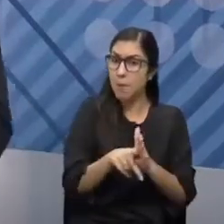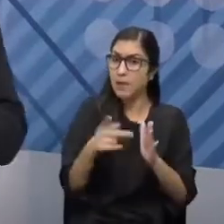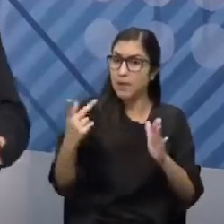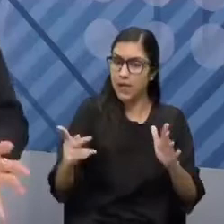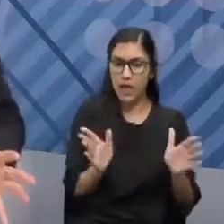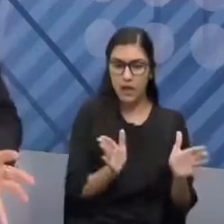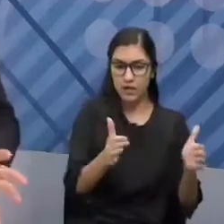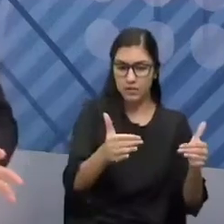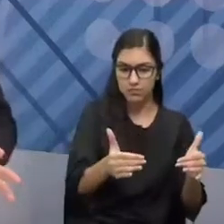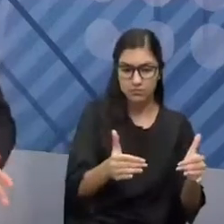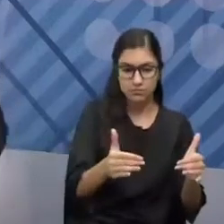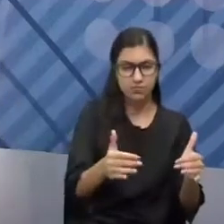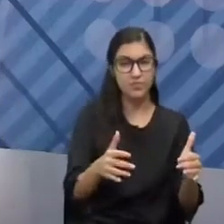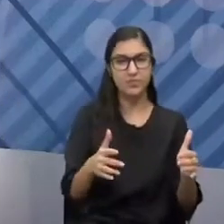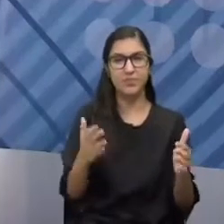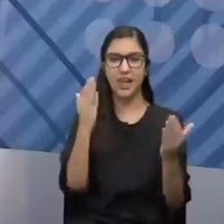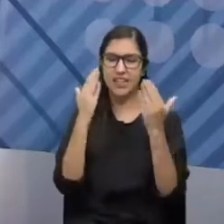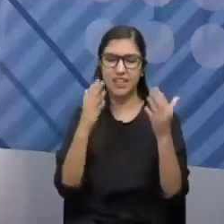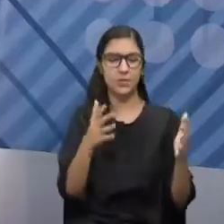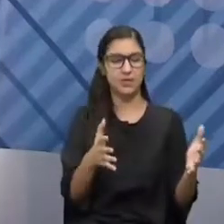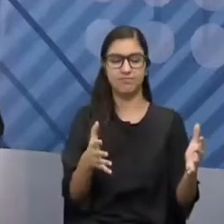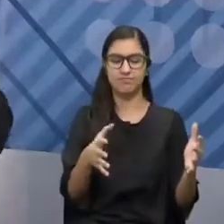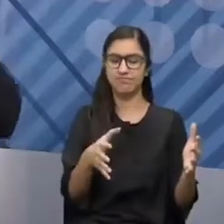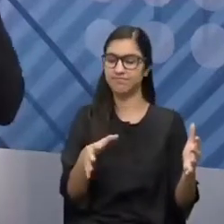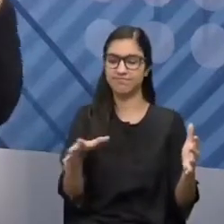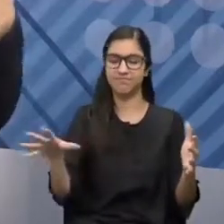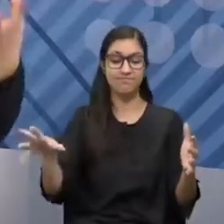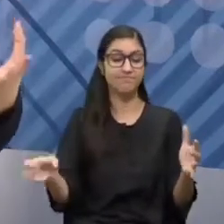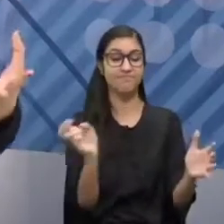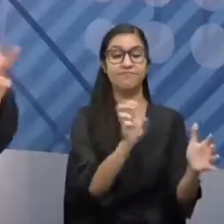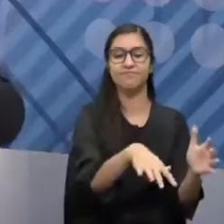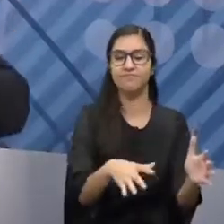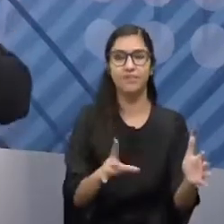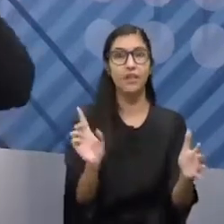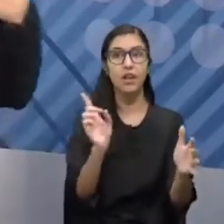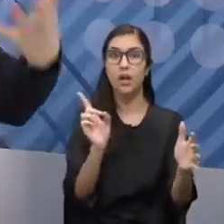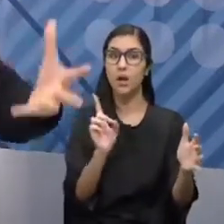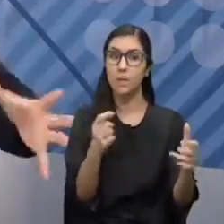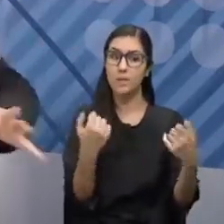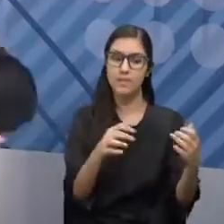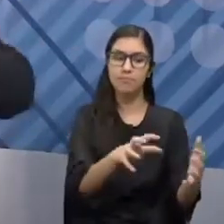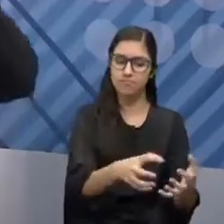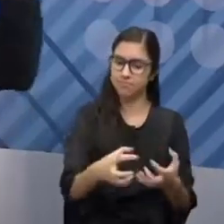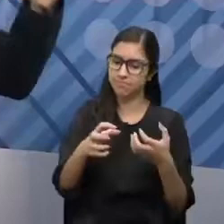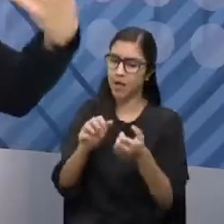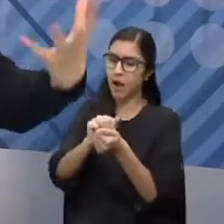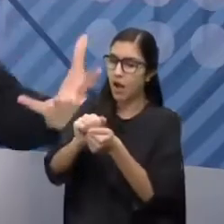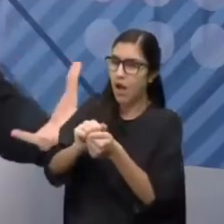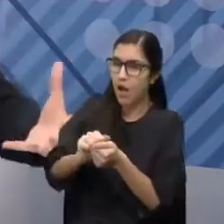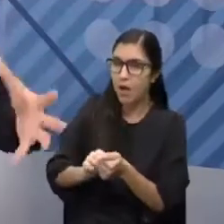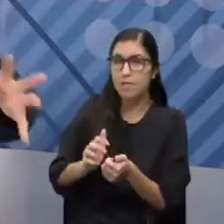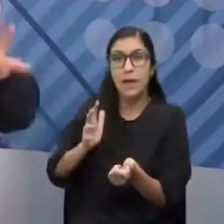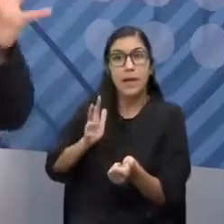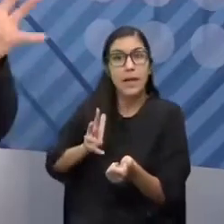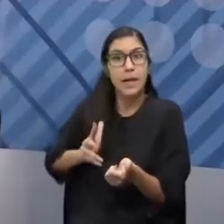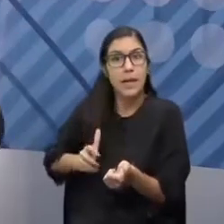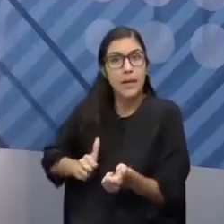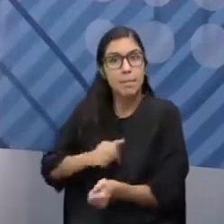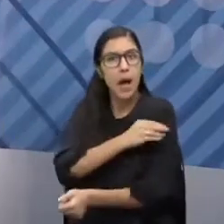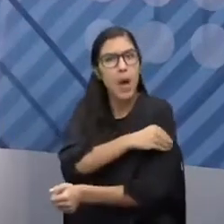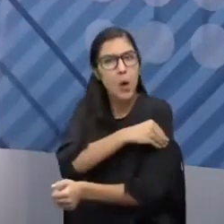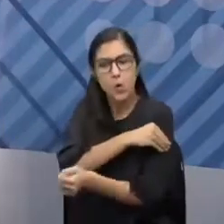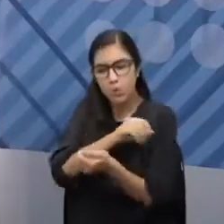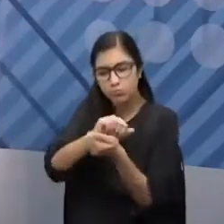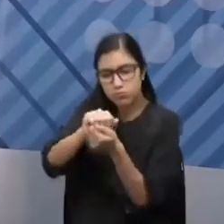criança. Não se tira do atendimento e coloca na caixinha, se higieniza, lava-se ou limpa com álcool,